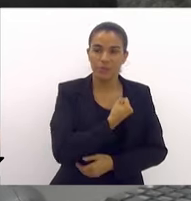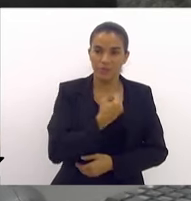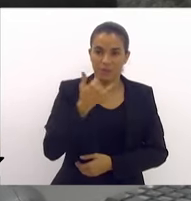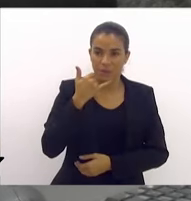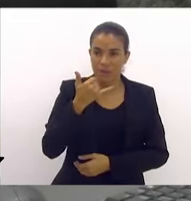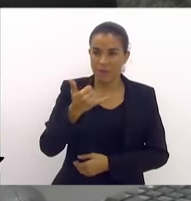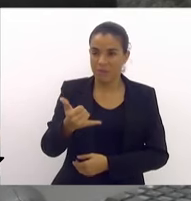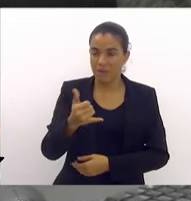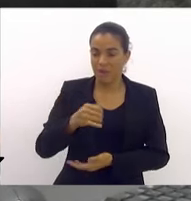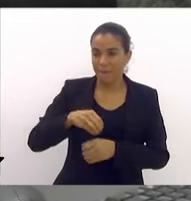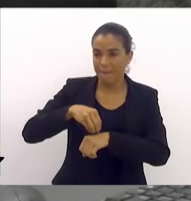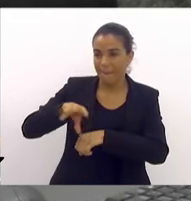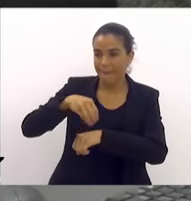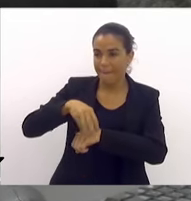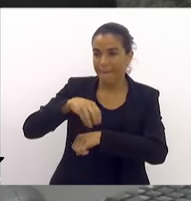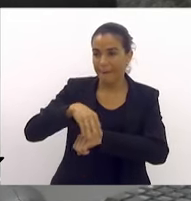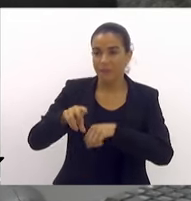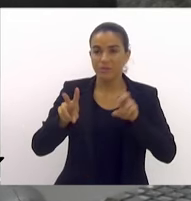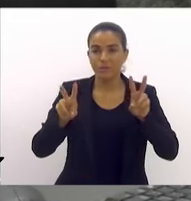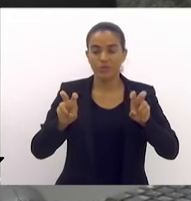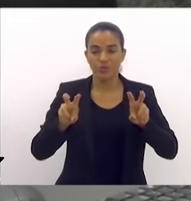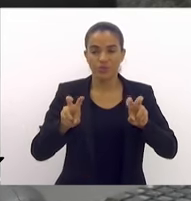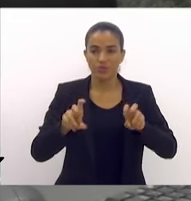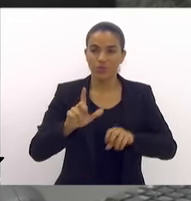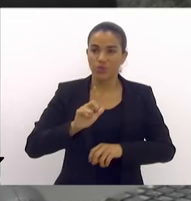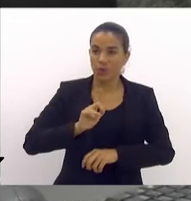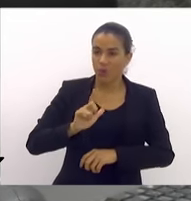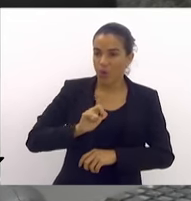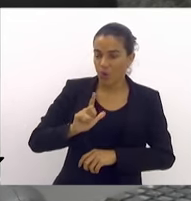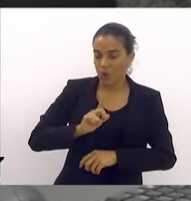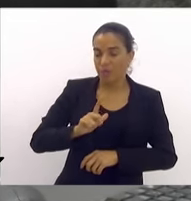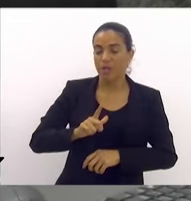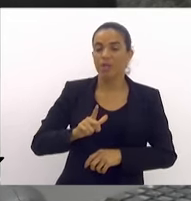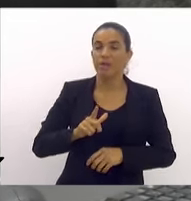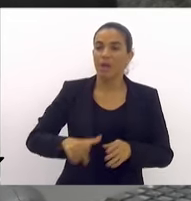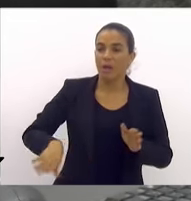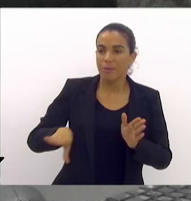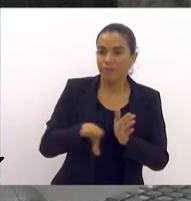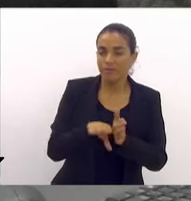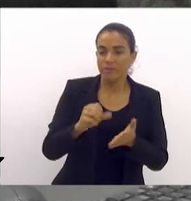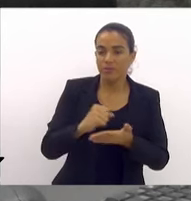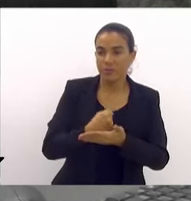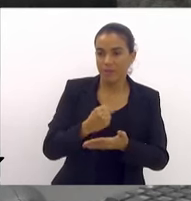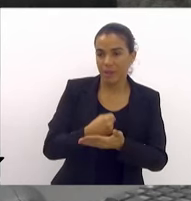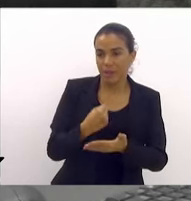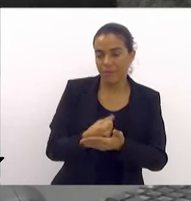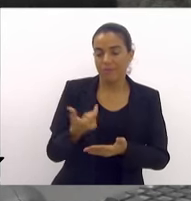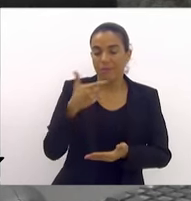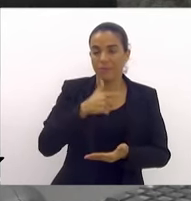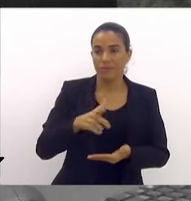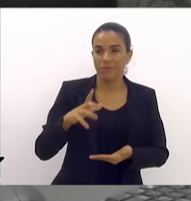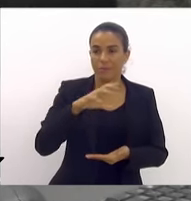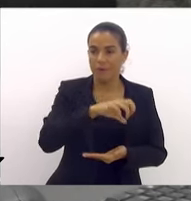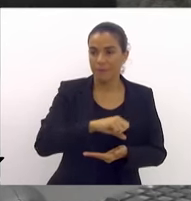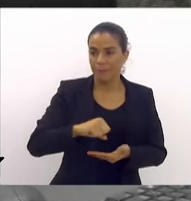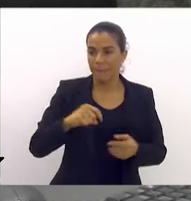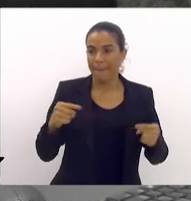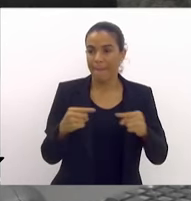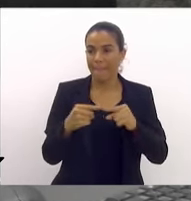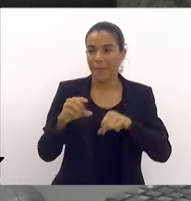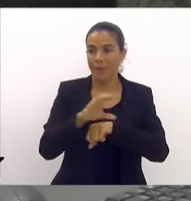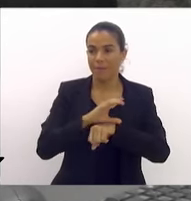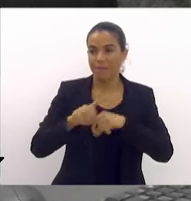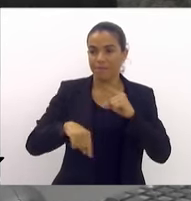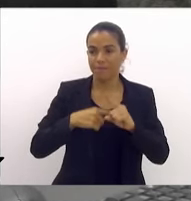informar aos usuários acerca da disponibilidade de medicamento para sua retirada. O parecer é pela constitucionalidade